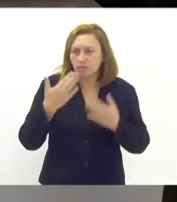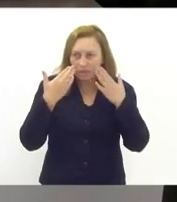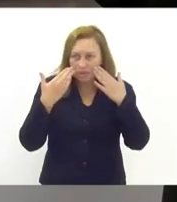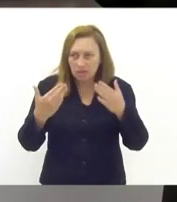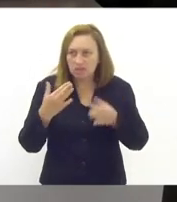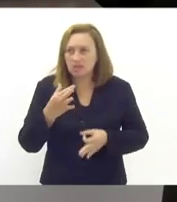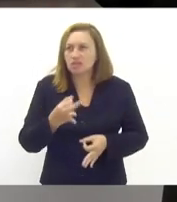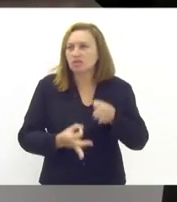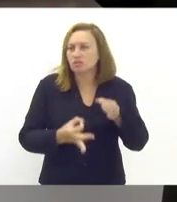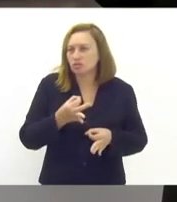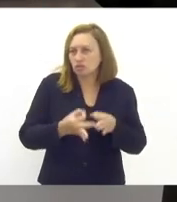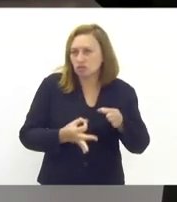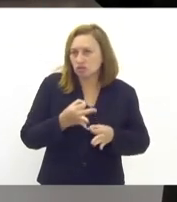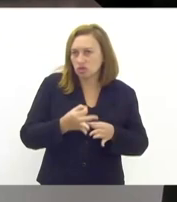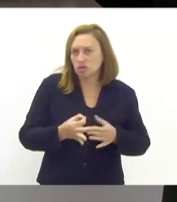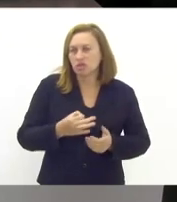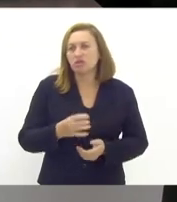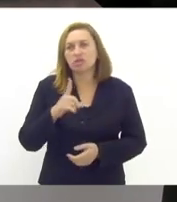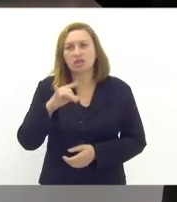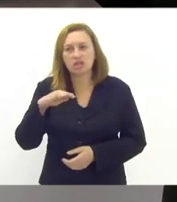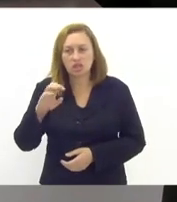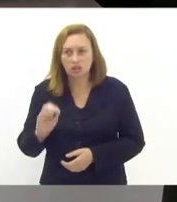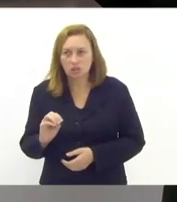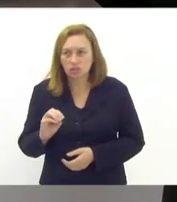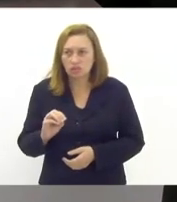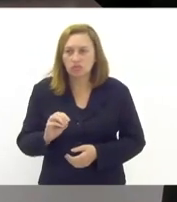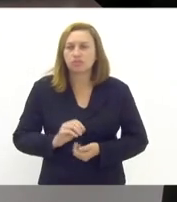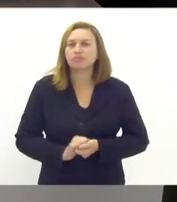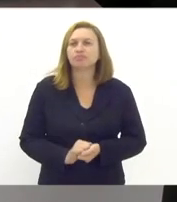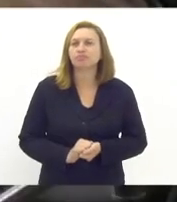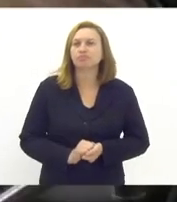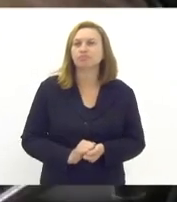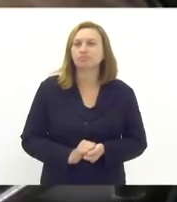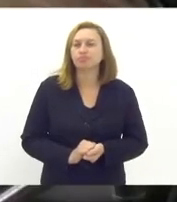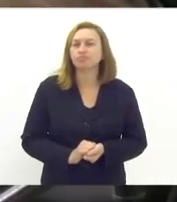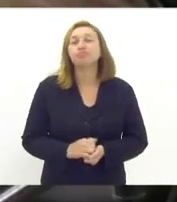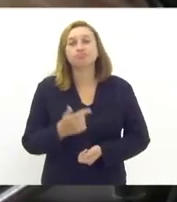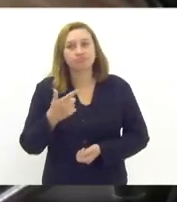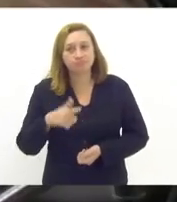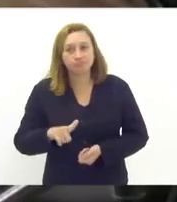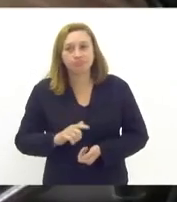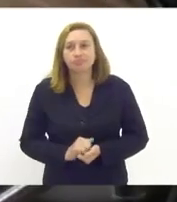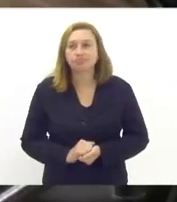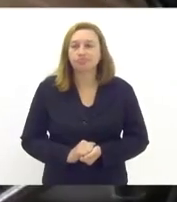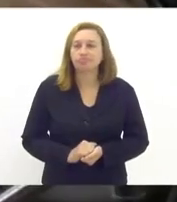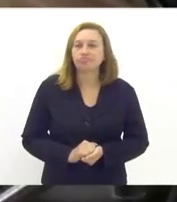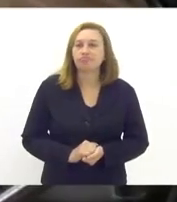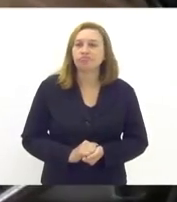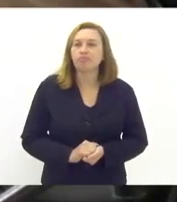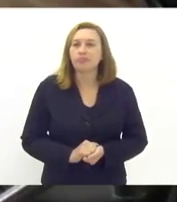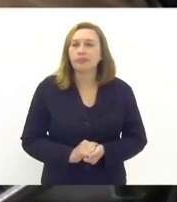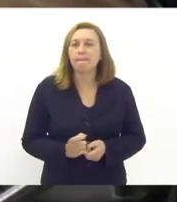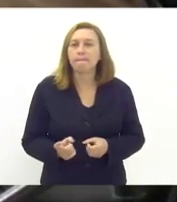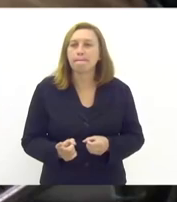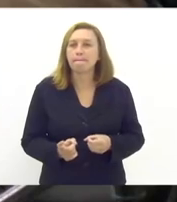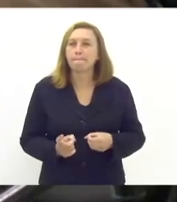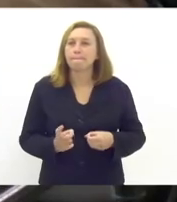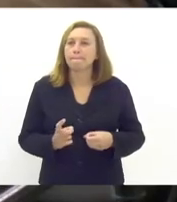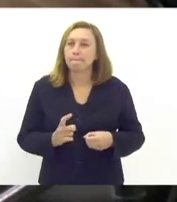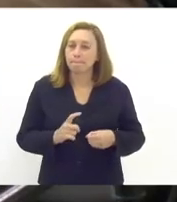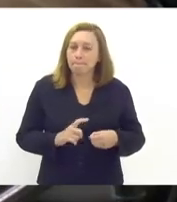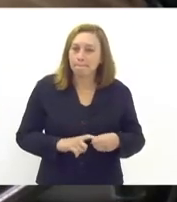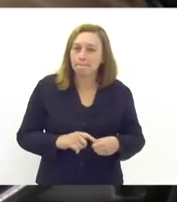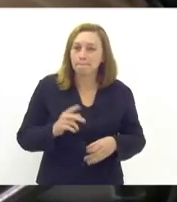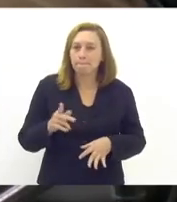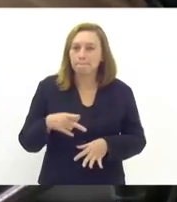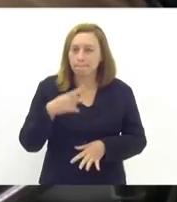o segundo reconhecimento que o Danilo Félix foi submetido. De novo, retoma uma das questões que a gente está